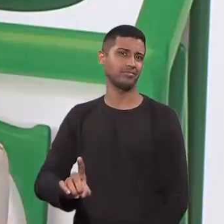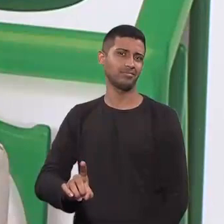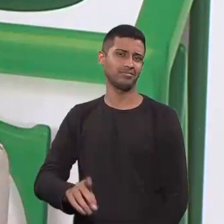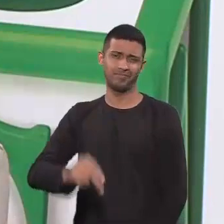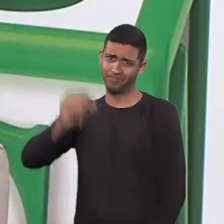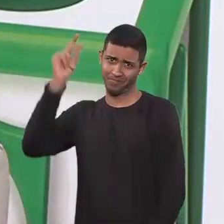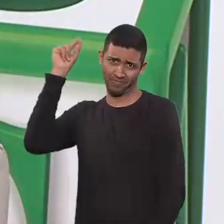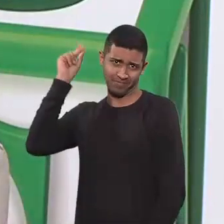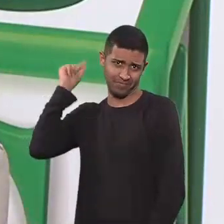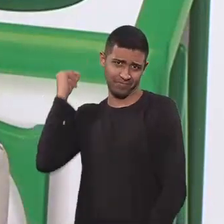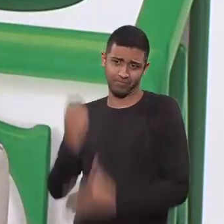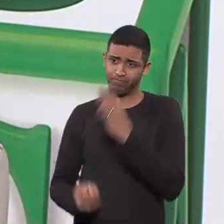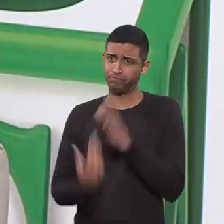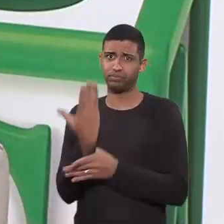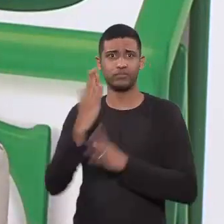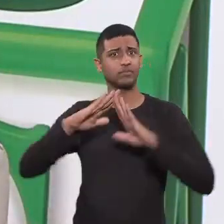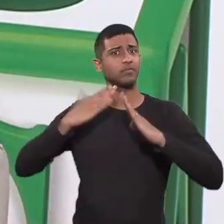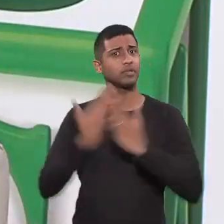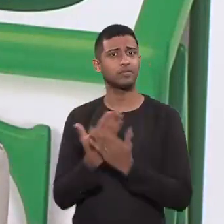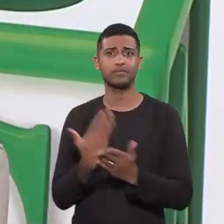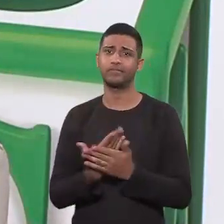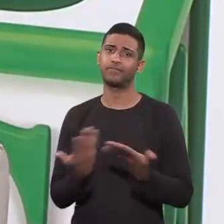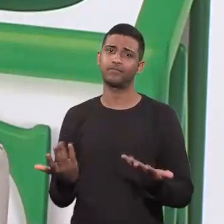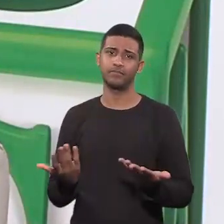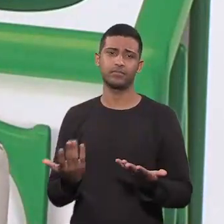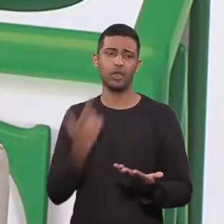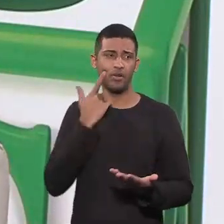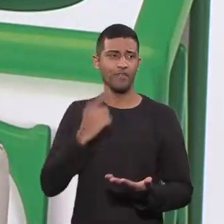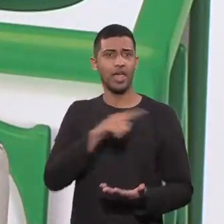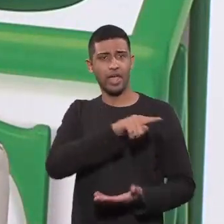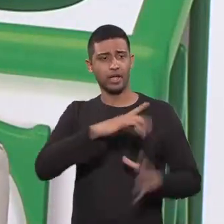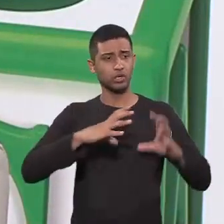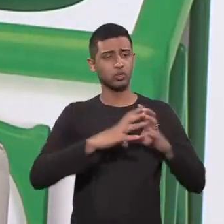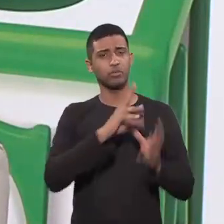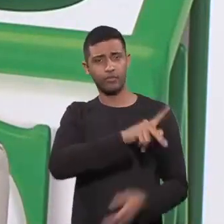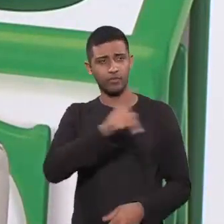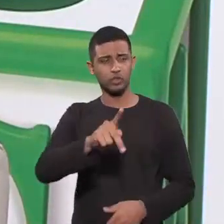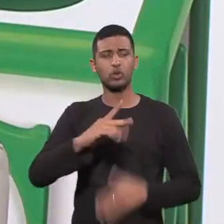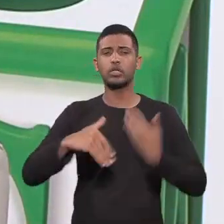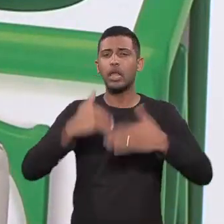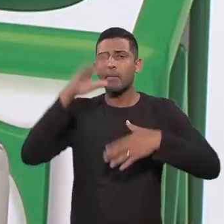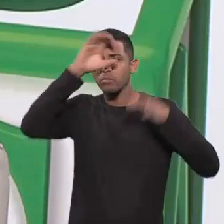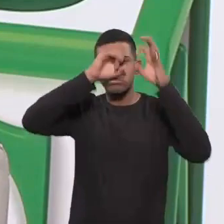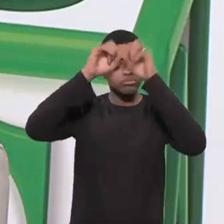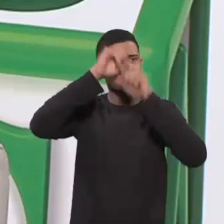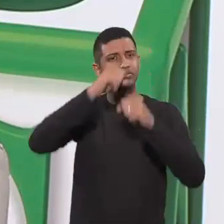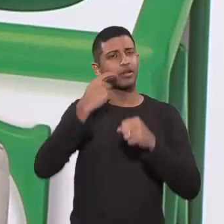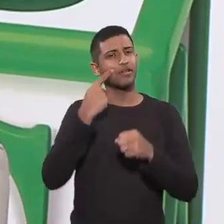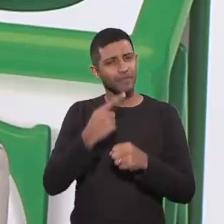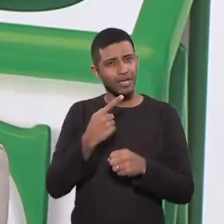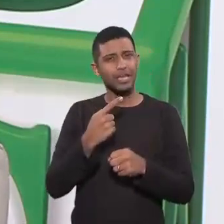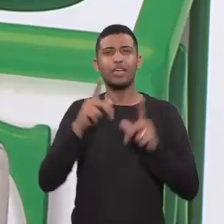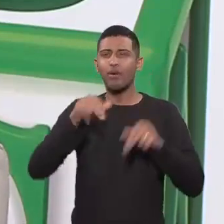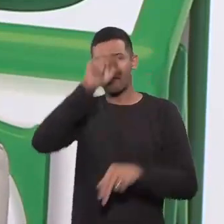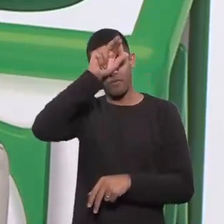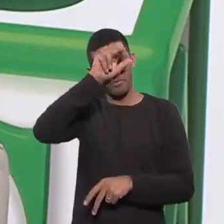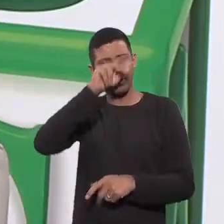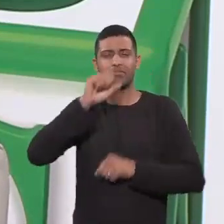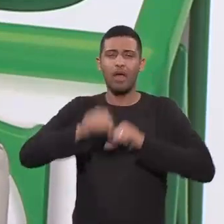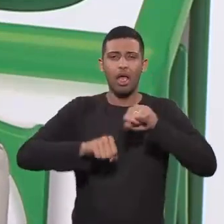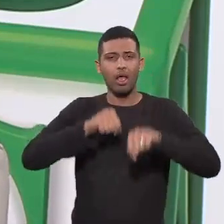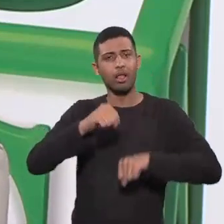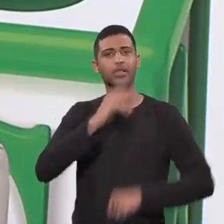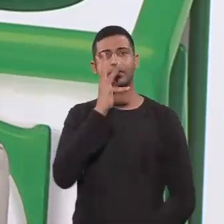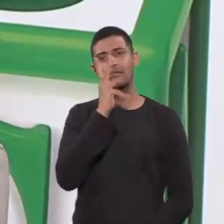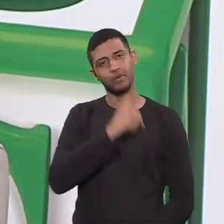início da escola, desde que a escola foi inaugurada. Então, eles também estão aprendendo. Então, é um trabalho de formiguinha, sim.